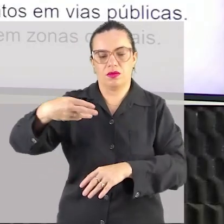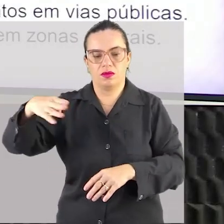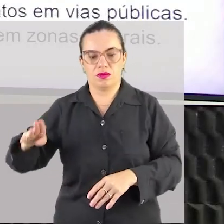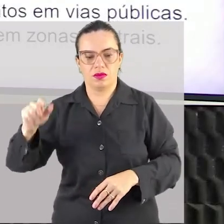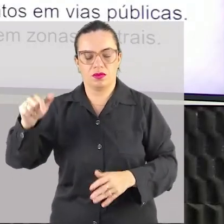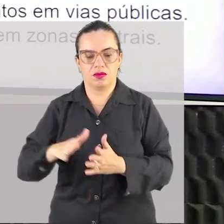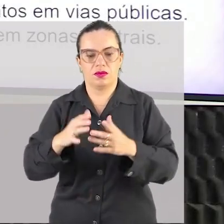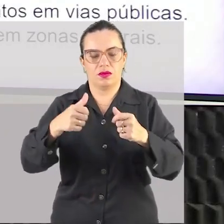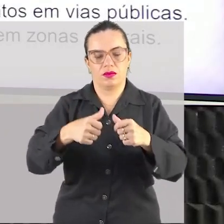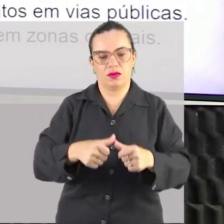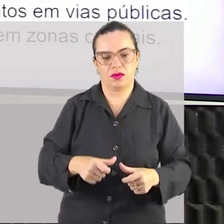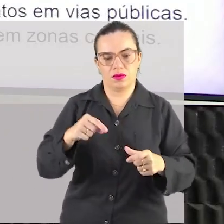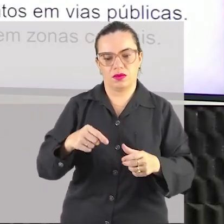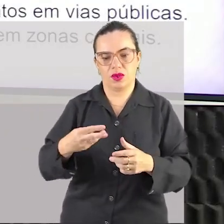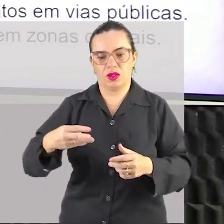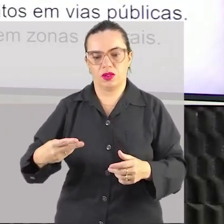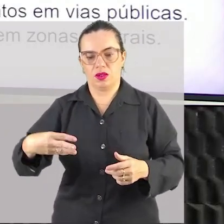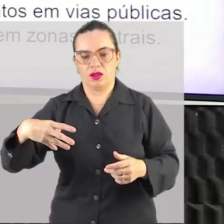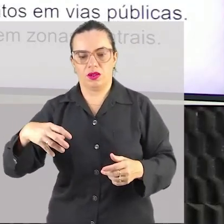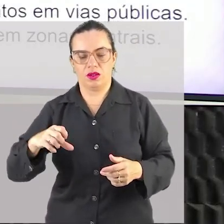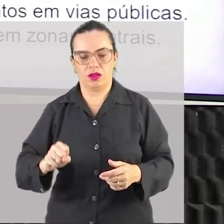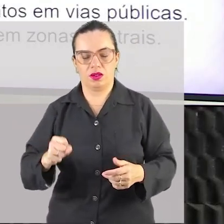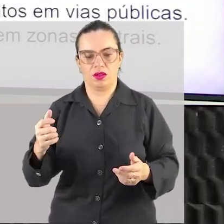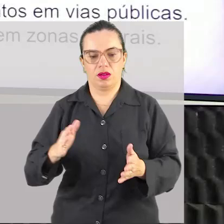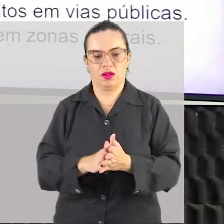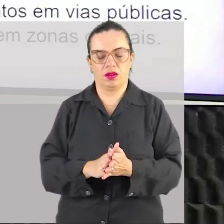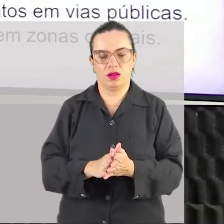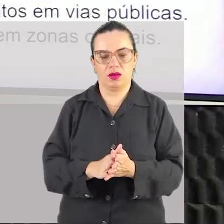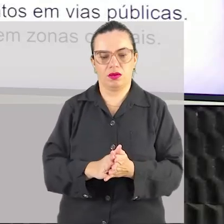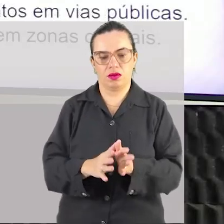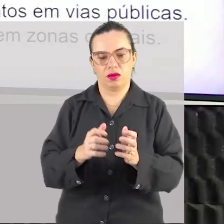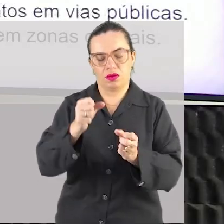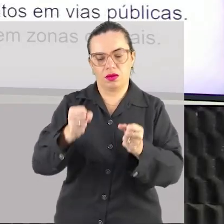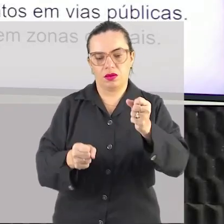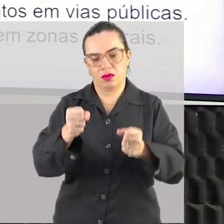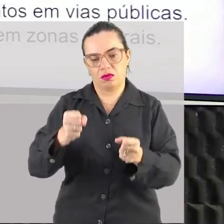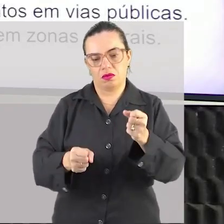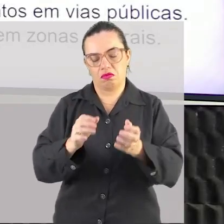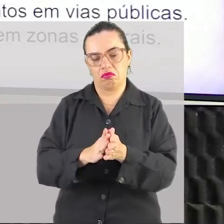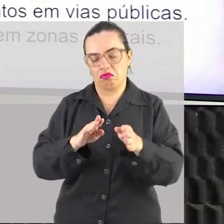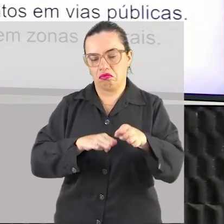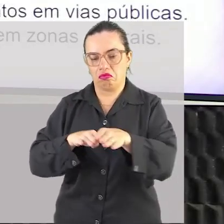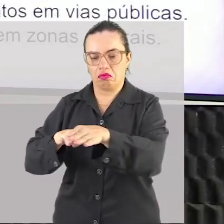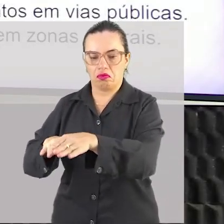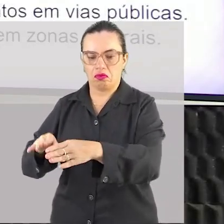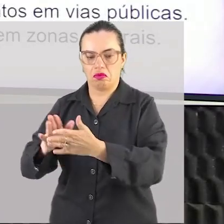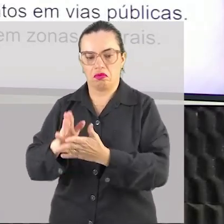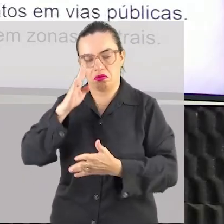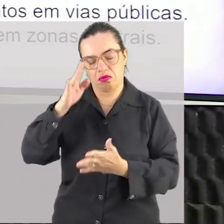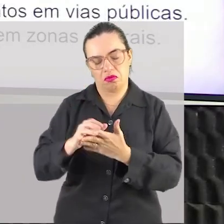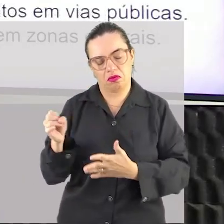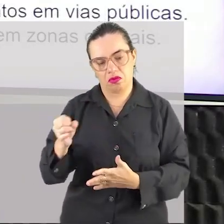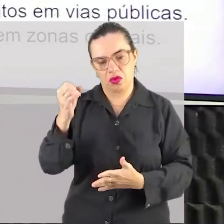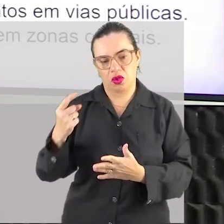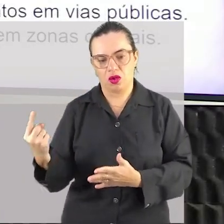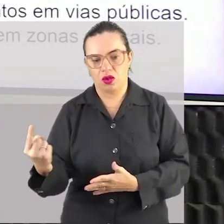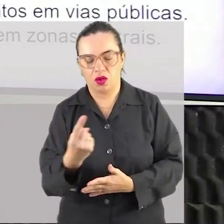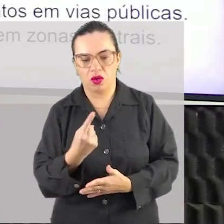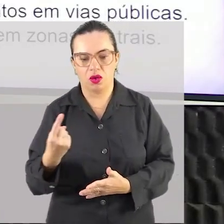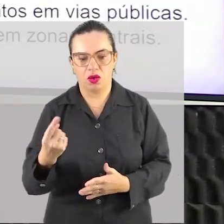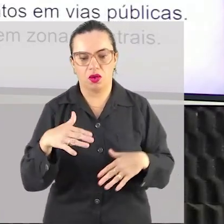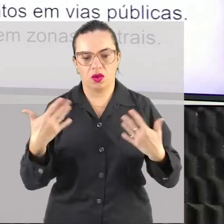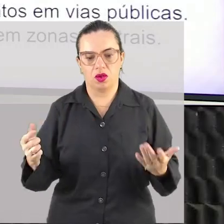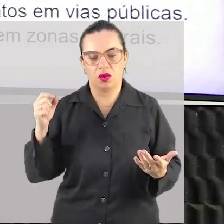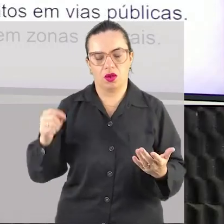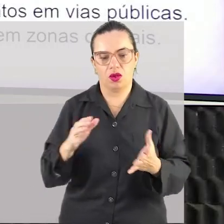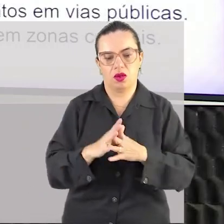subutilizada que são estacionamentos para botar o carro e ponto e você vai estar priorizando o transporte individual se eu